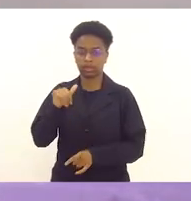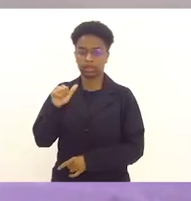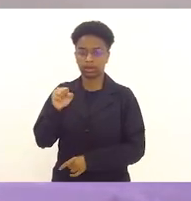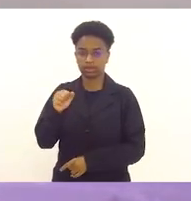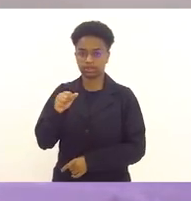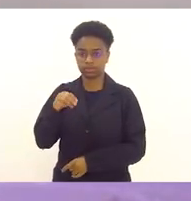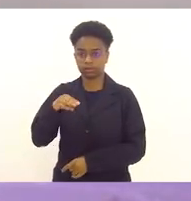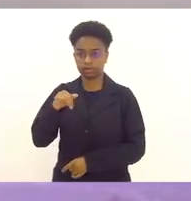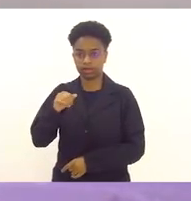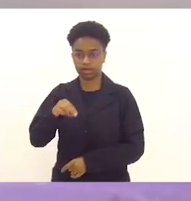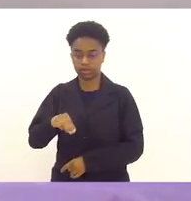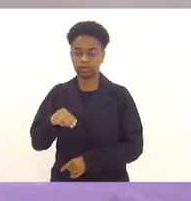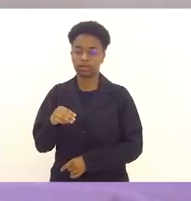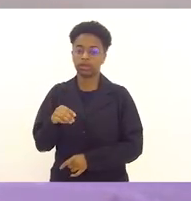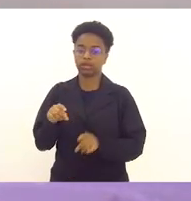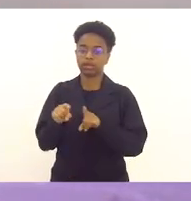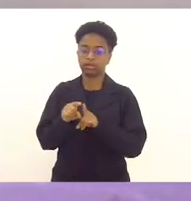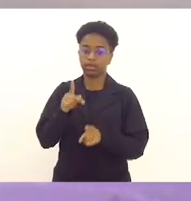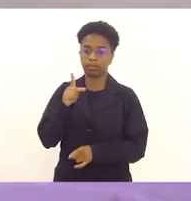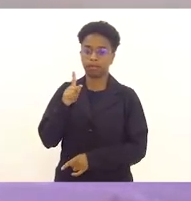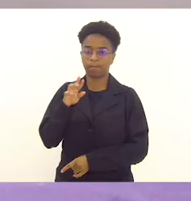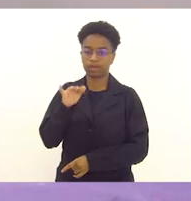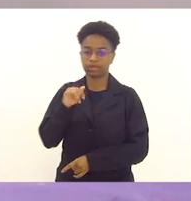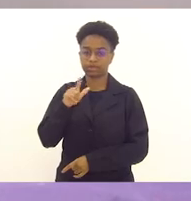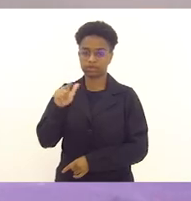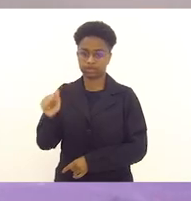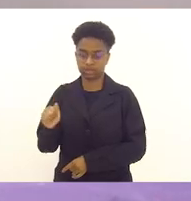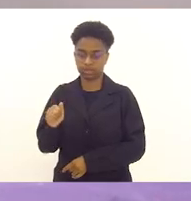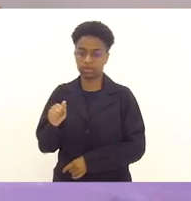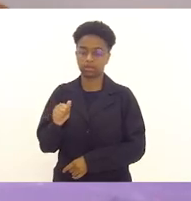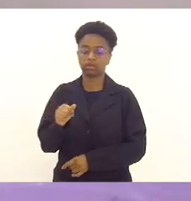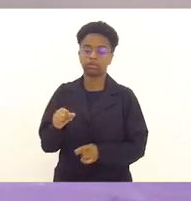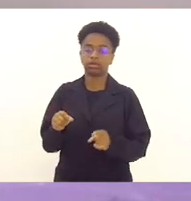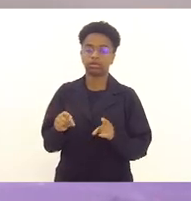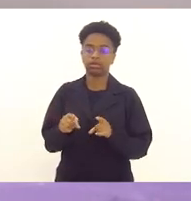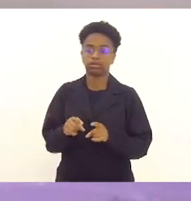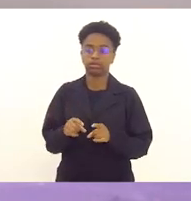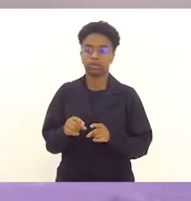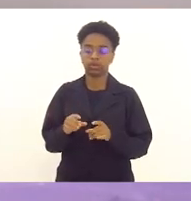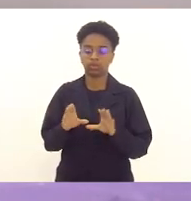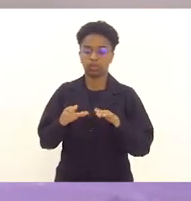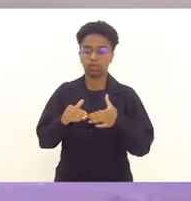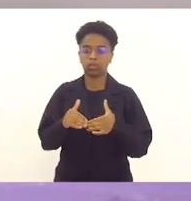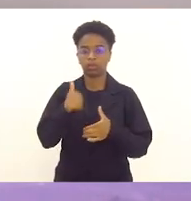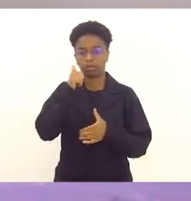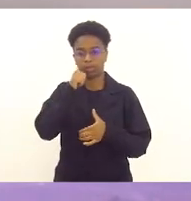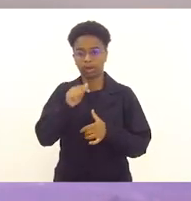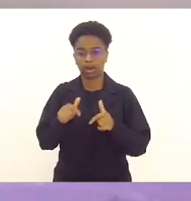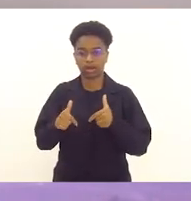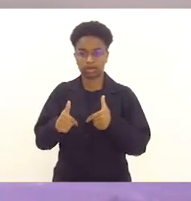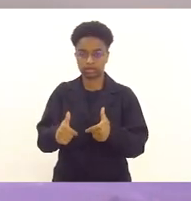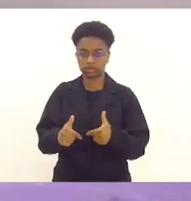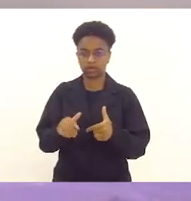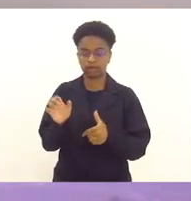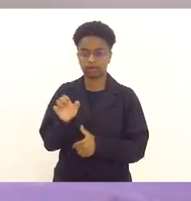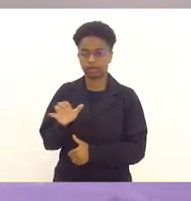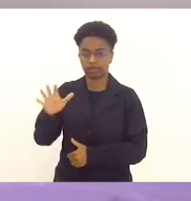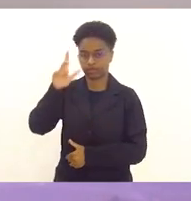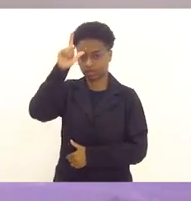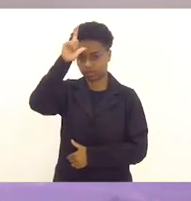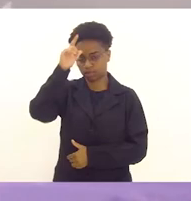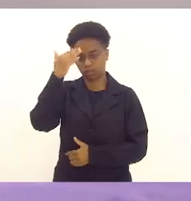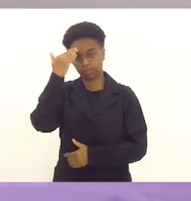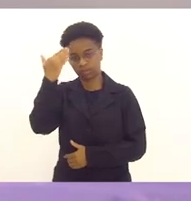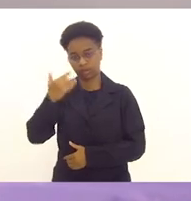Farias da alerj da Priscila e Manuel do mulheres em ação do Complexo do Alemão muito obrigada pela presença de vocês